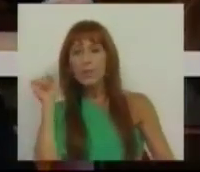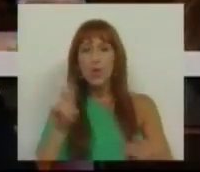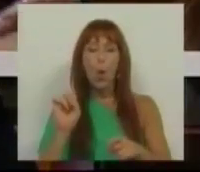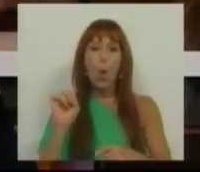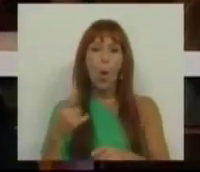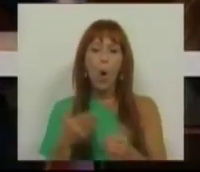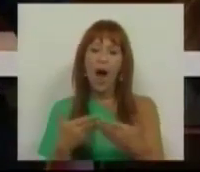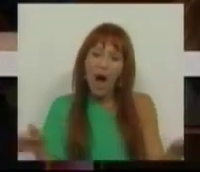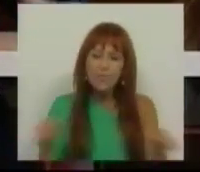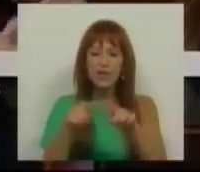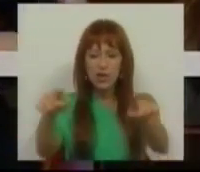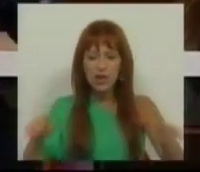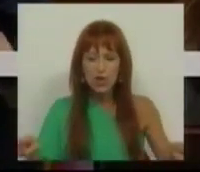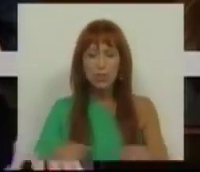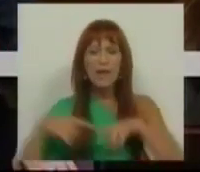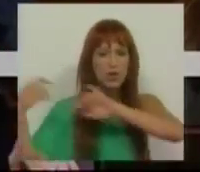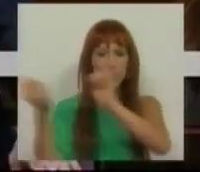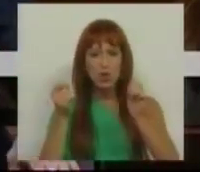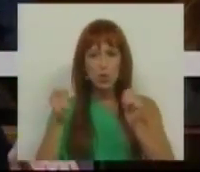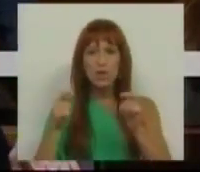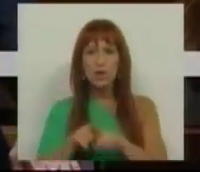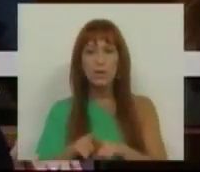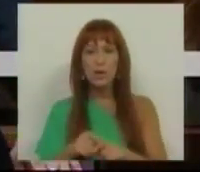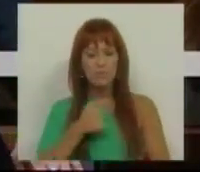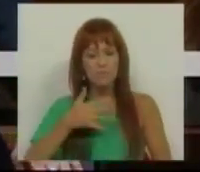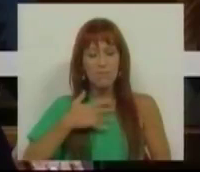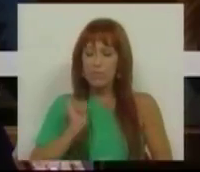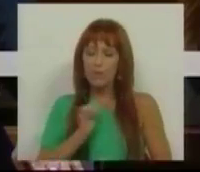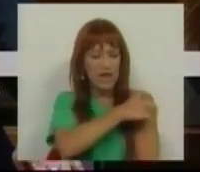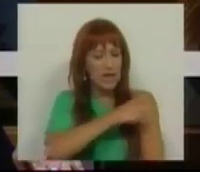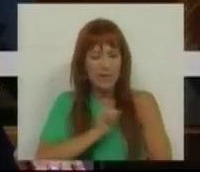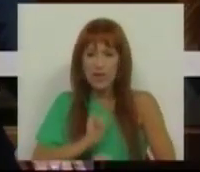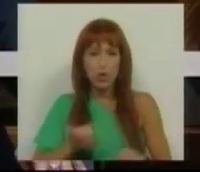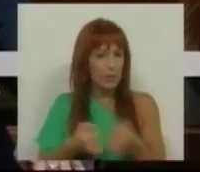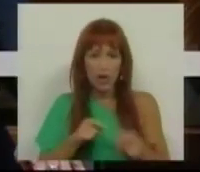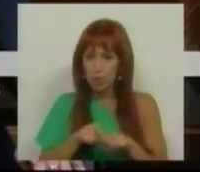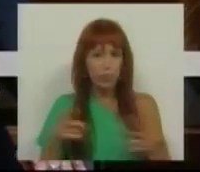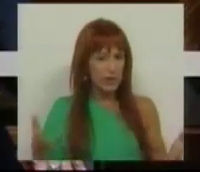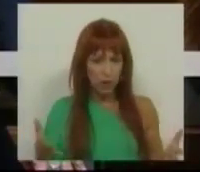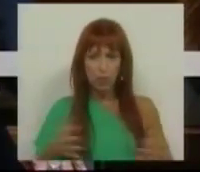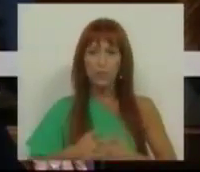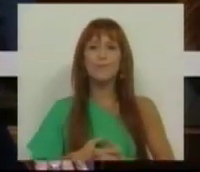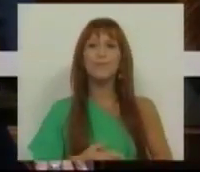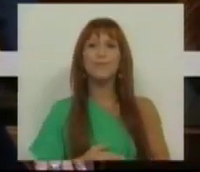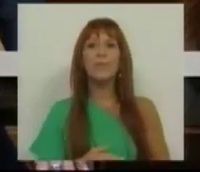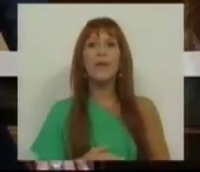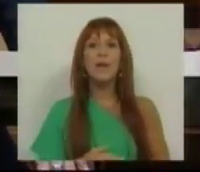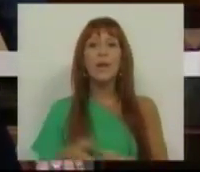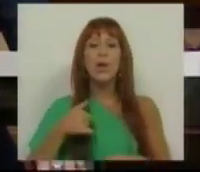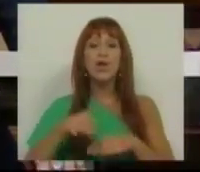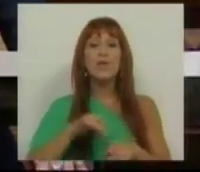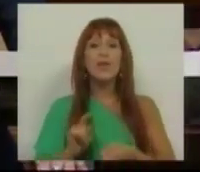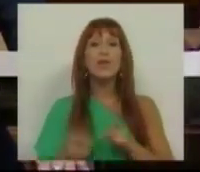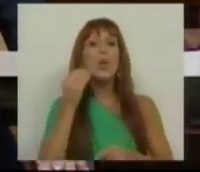pelo menos, abrindo espaço para a discussão do monopólio da representação dos partidos políticos. E fazemos-lo